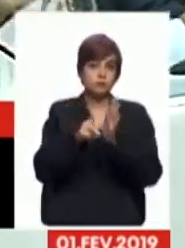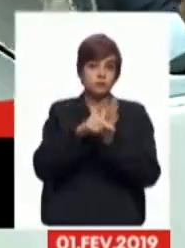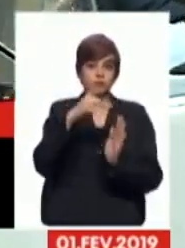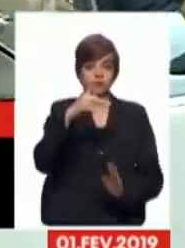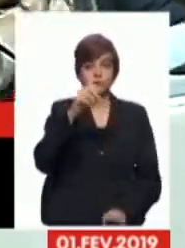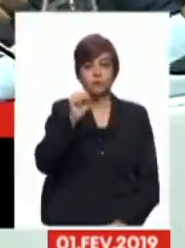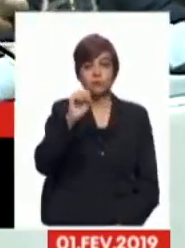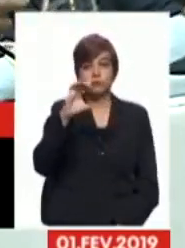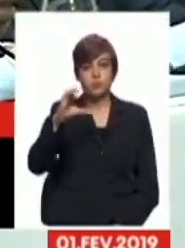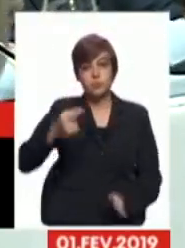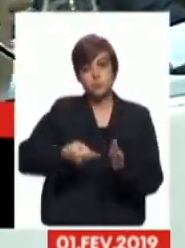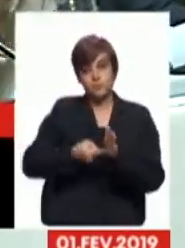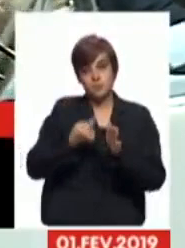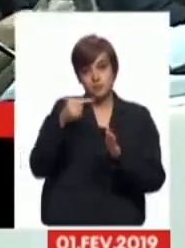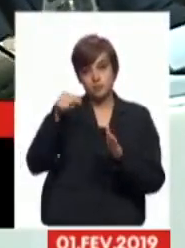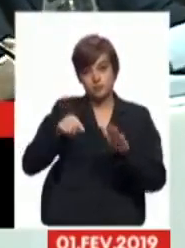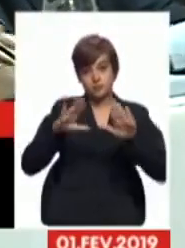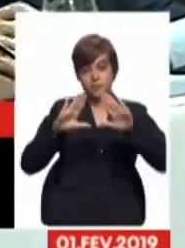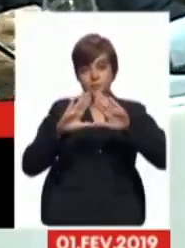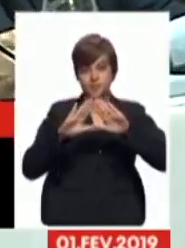primeiro mandato na Assembleia.